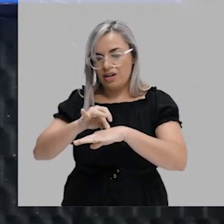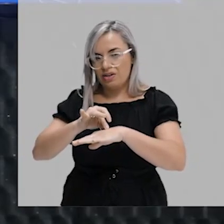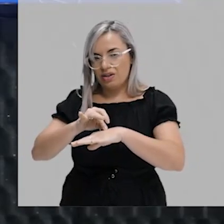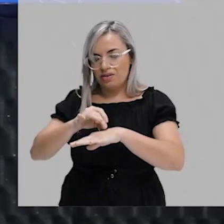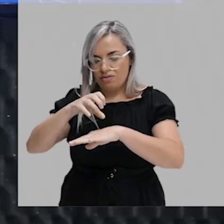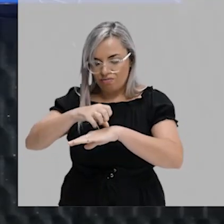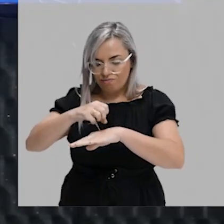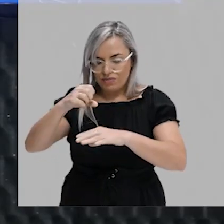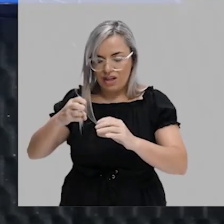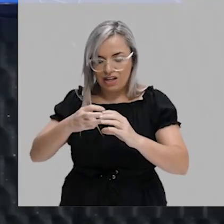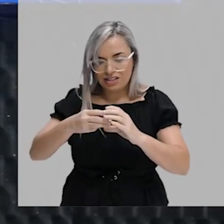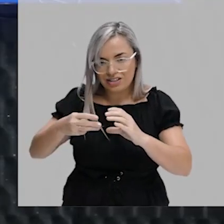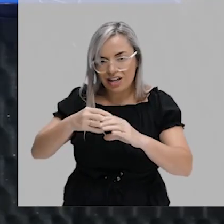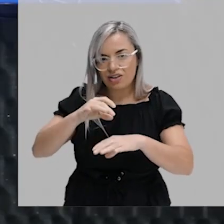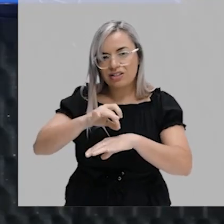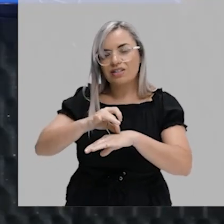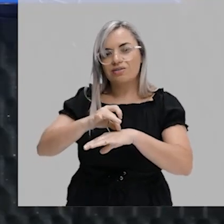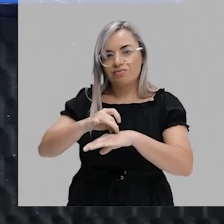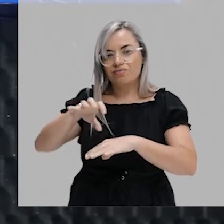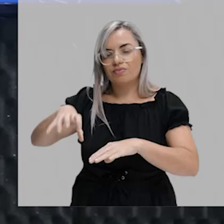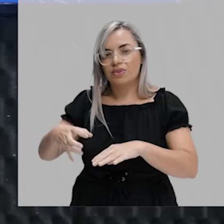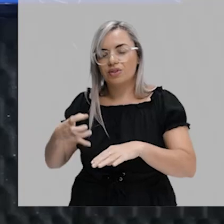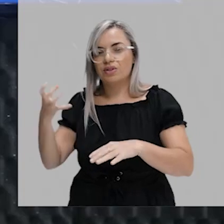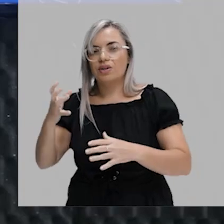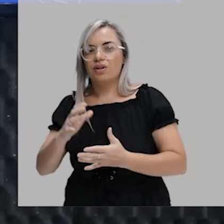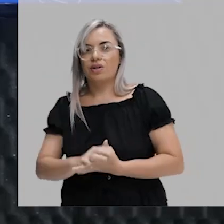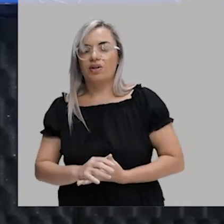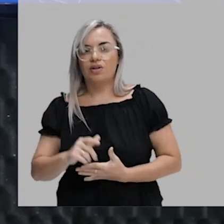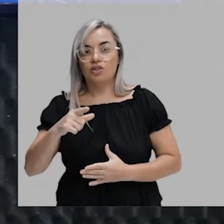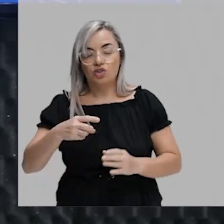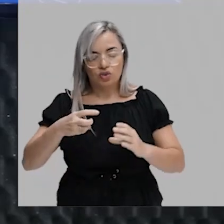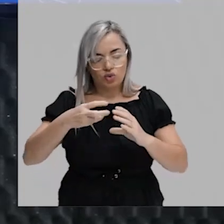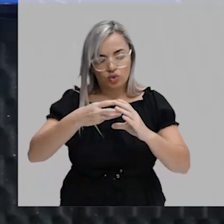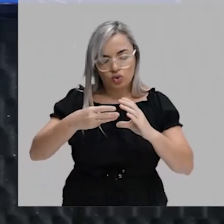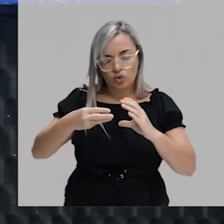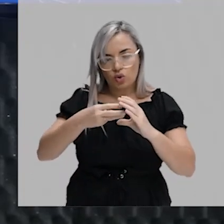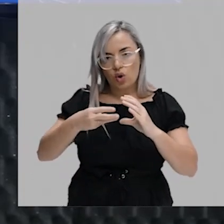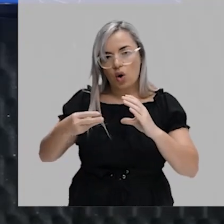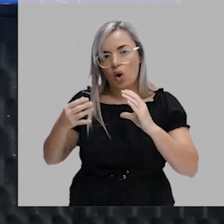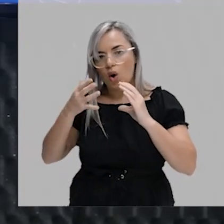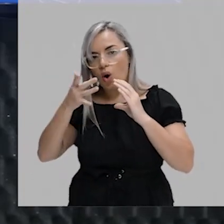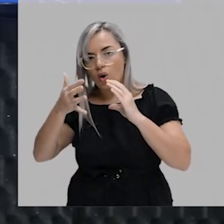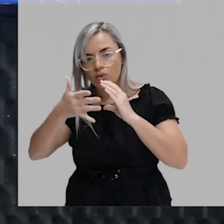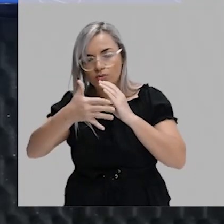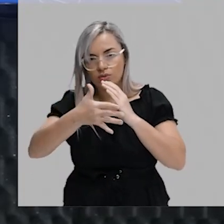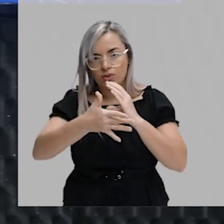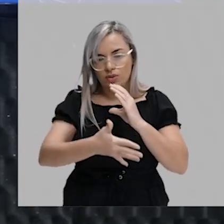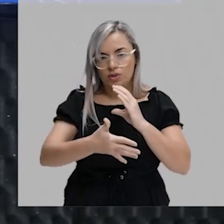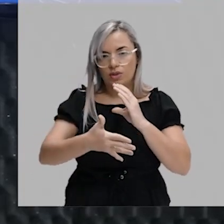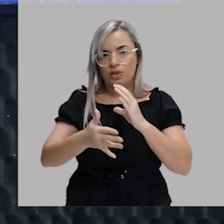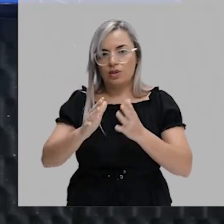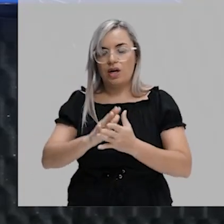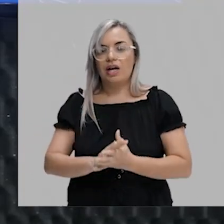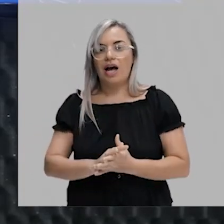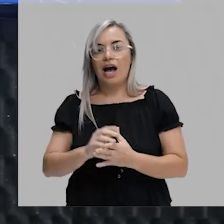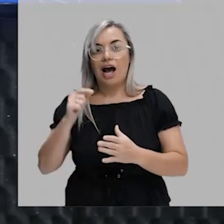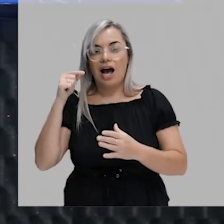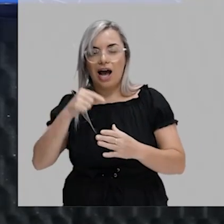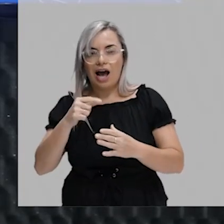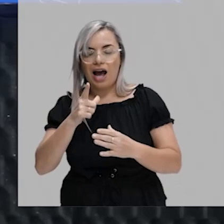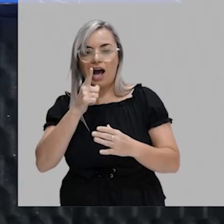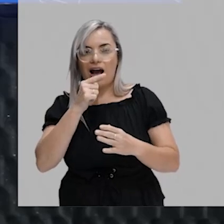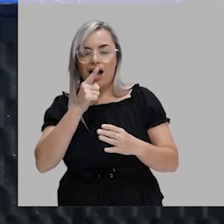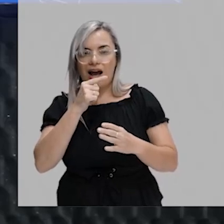da carne. Então vai acontecer um processo de osmose. A água que está dentro das células